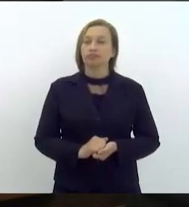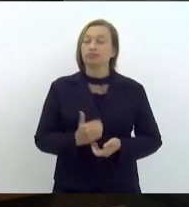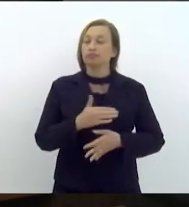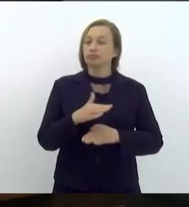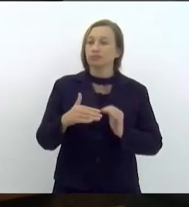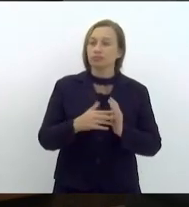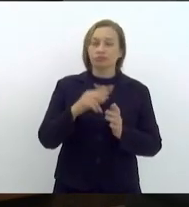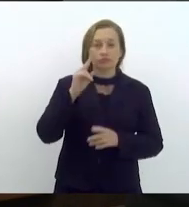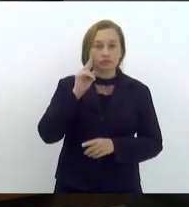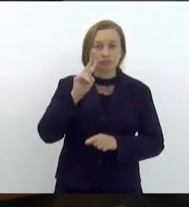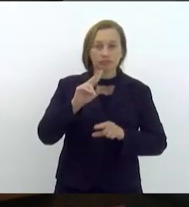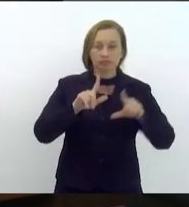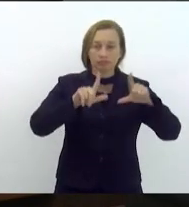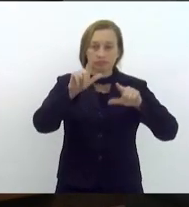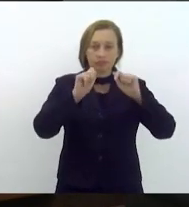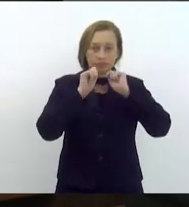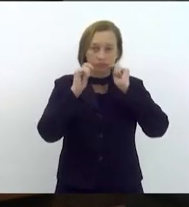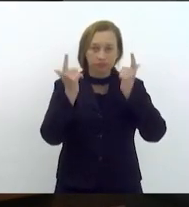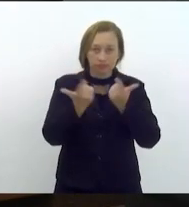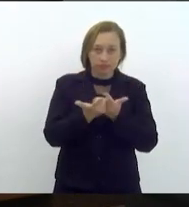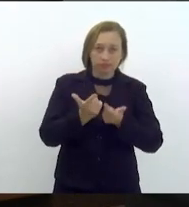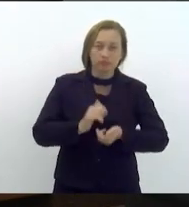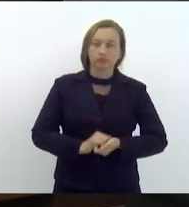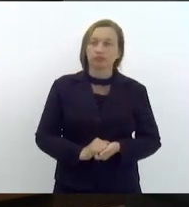nos assistindo pela TV alerj